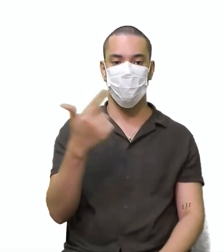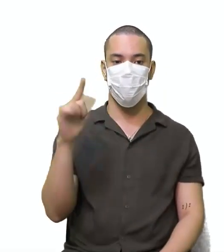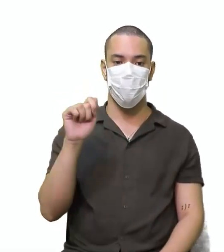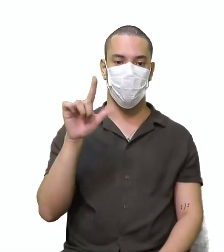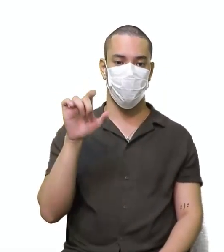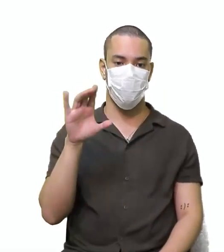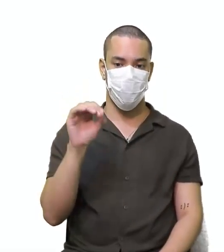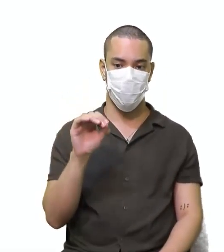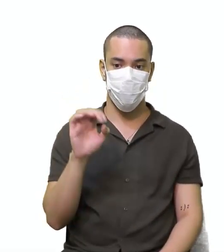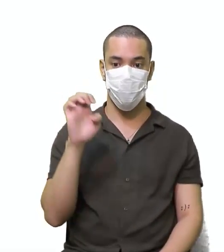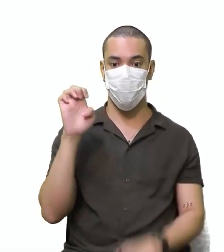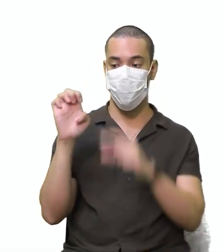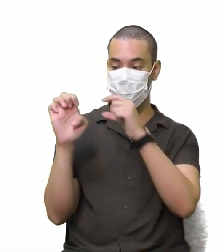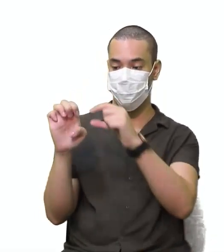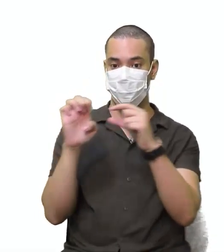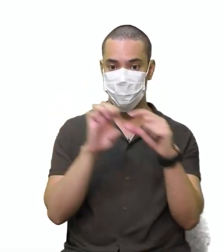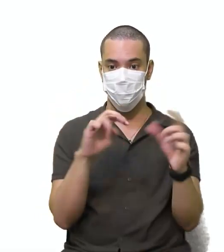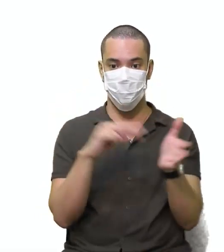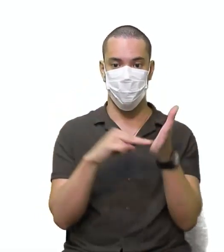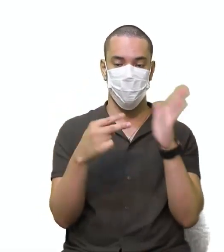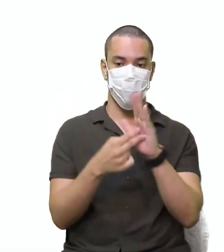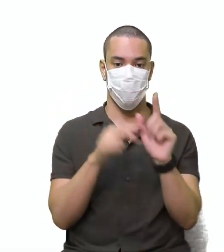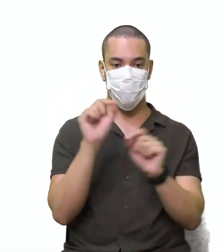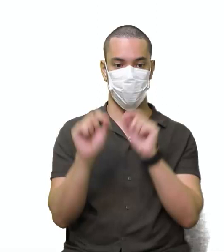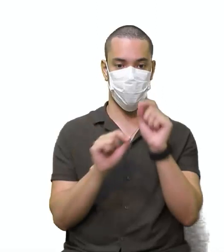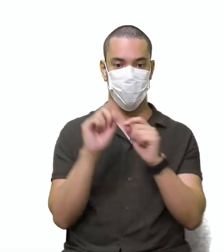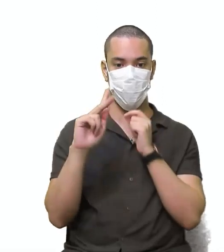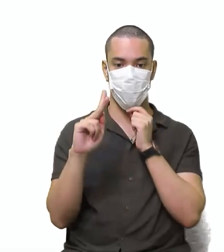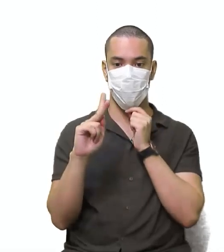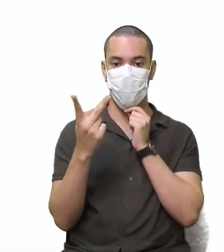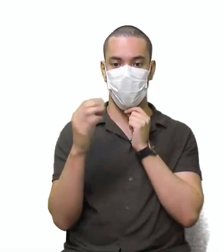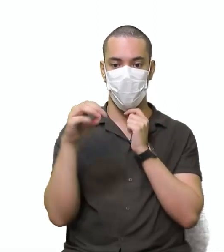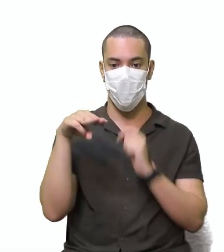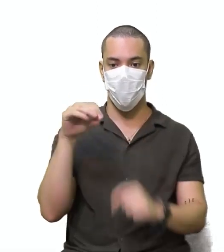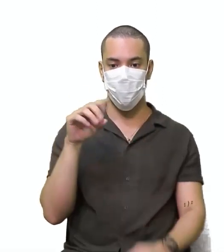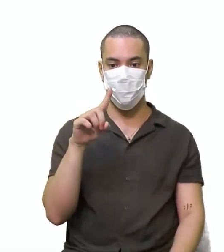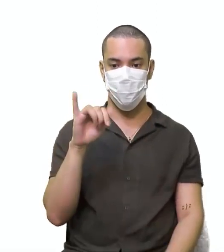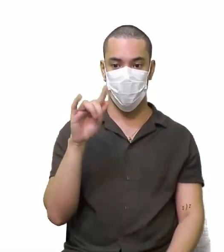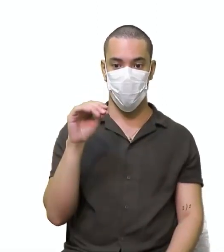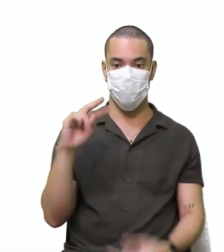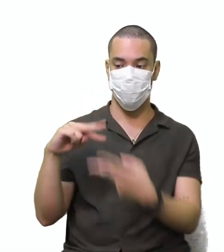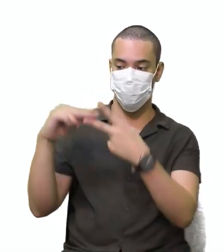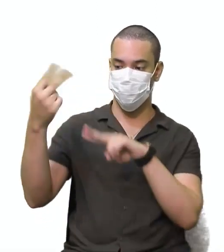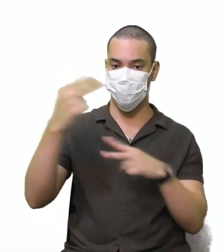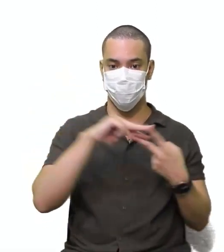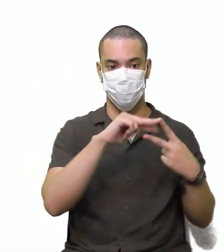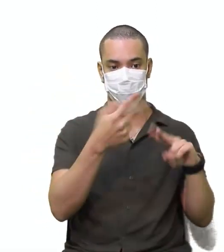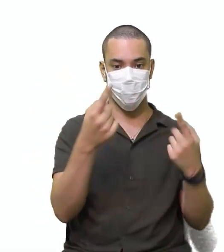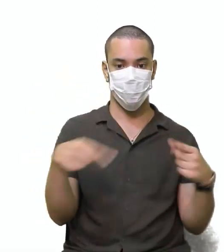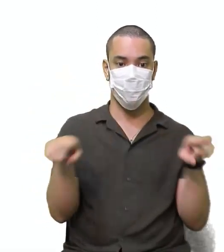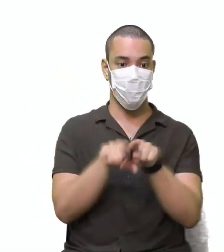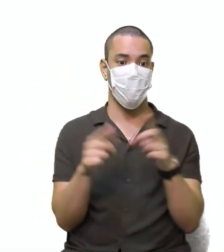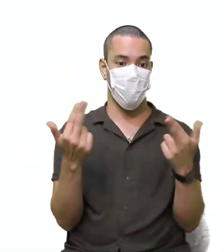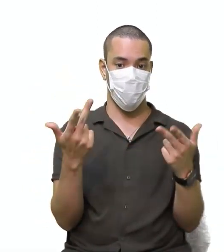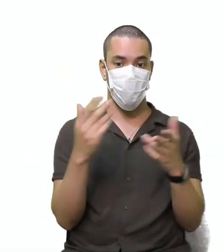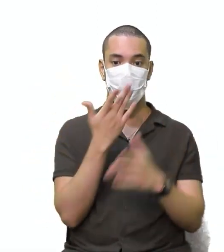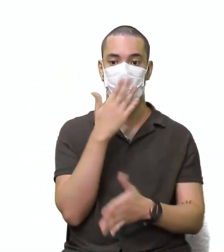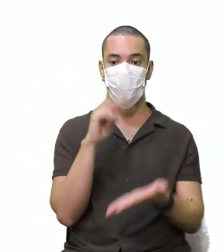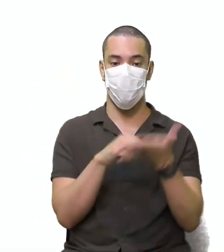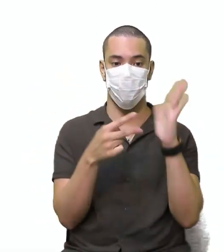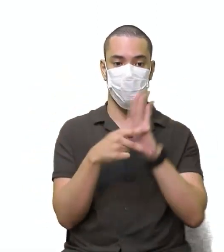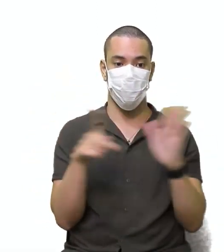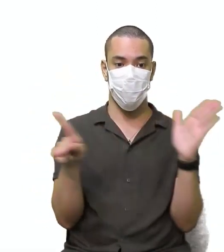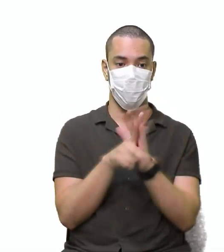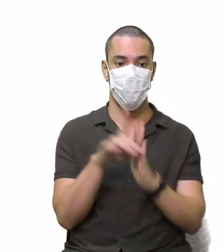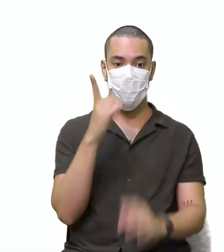Ezinho, você observa que eles estão em homozigose. Relacionam-se com a cor